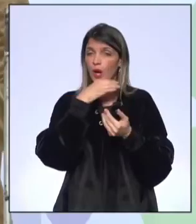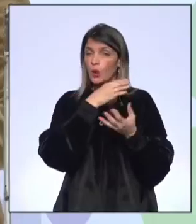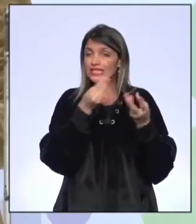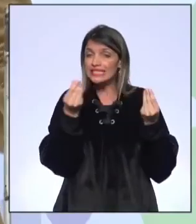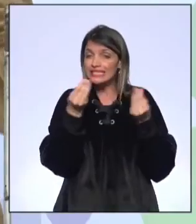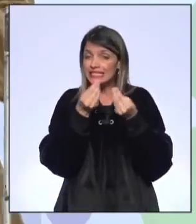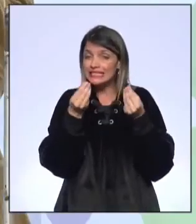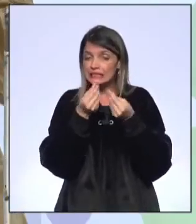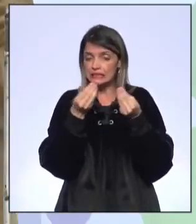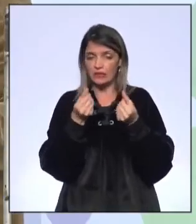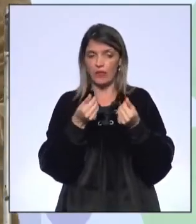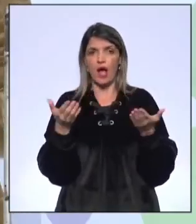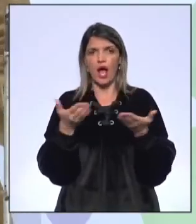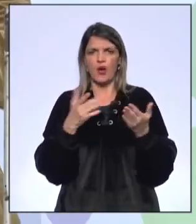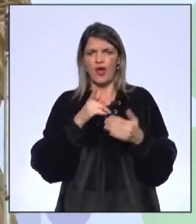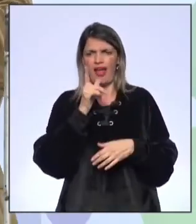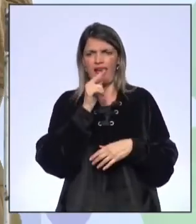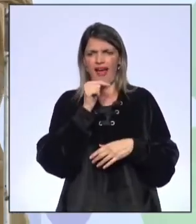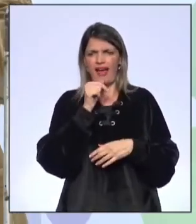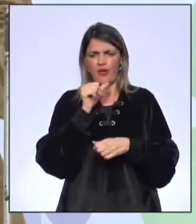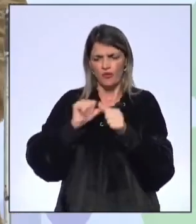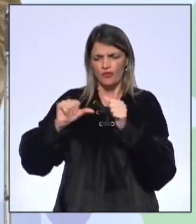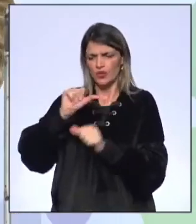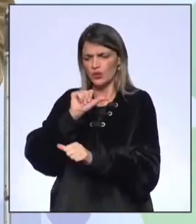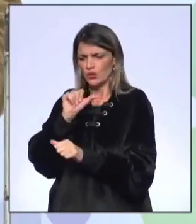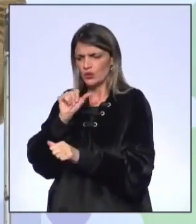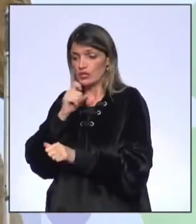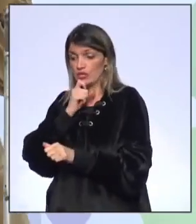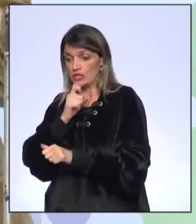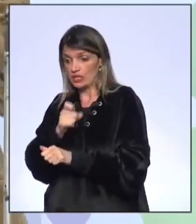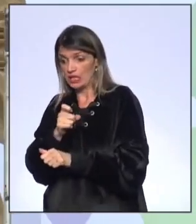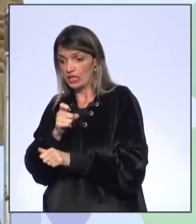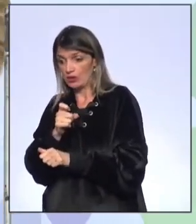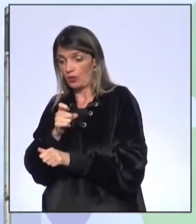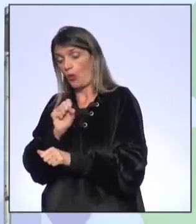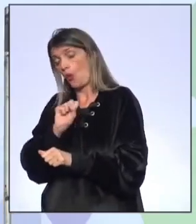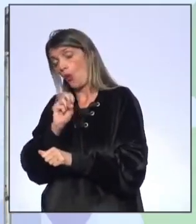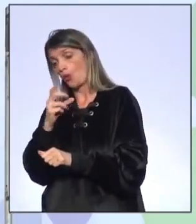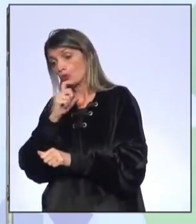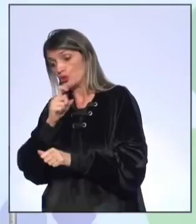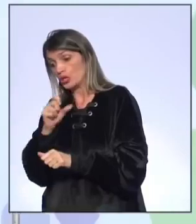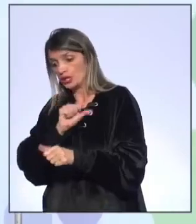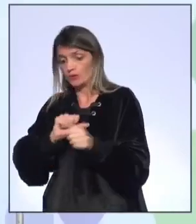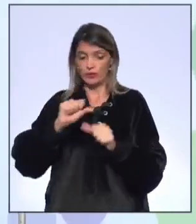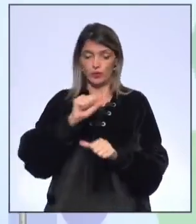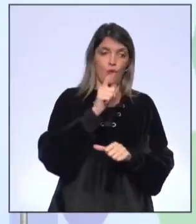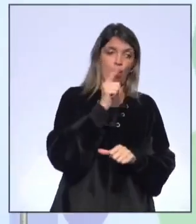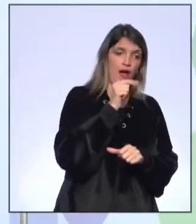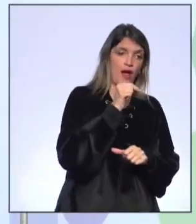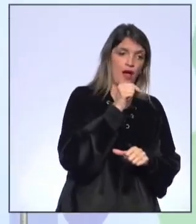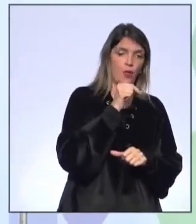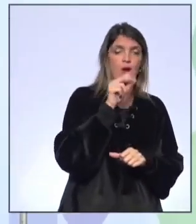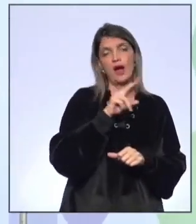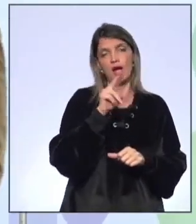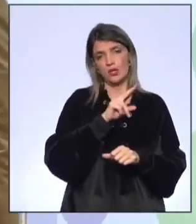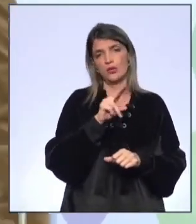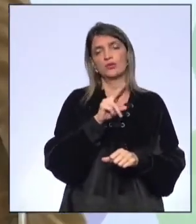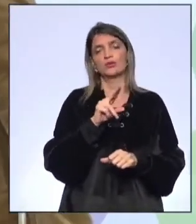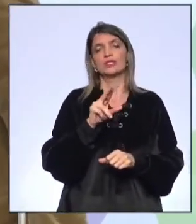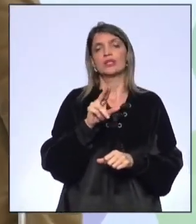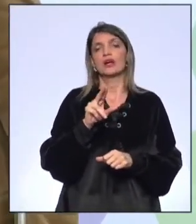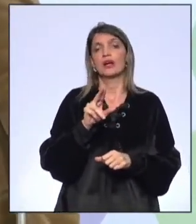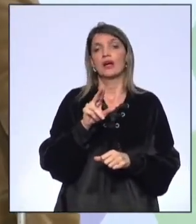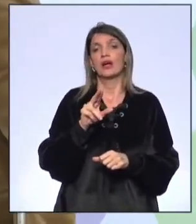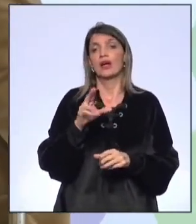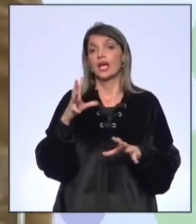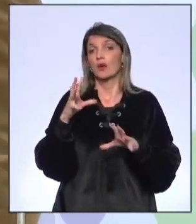a água virou gelo, o gelo virou água. Aí qual é a quantidade de calor para fazer isso? Aí eu vou usar a equação do calor